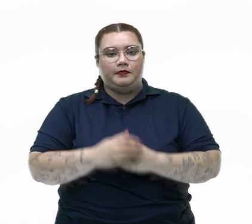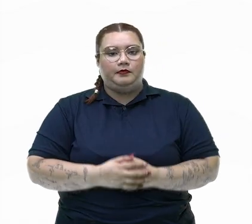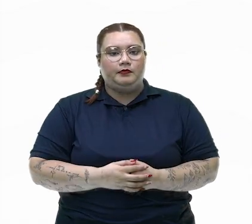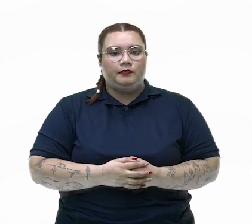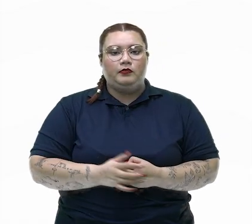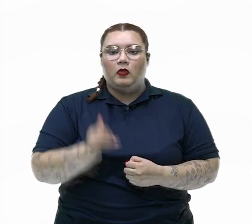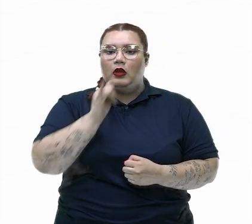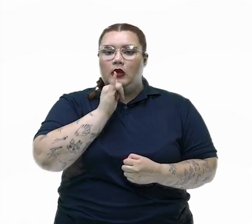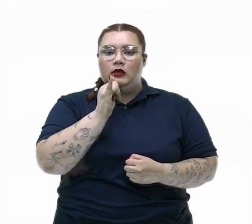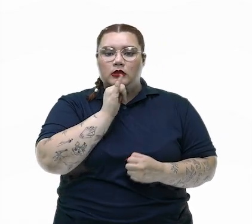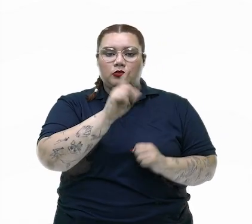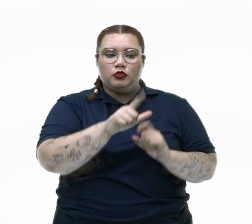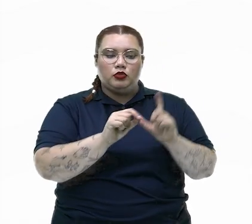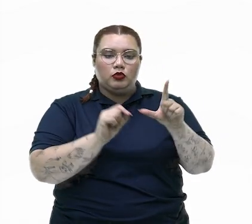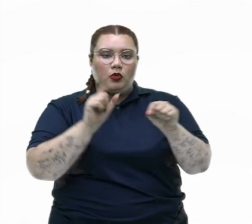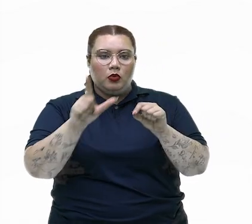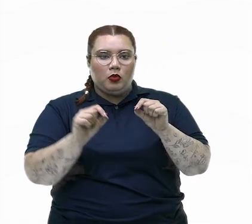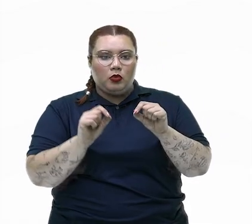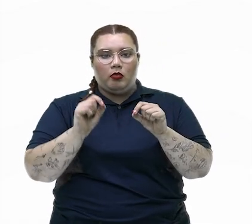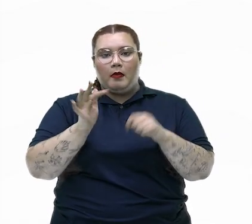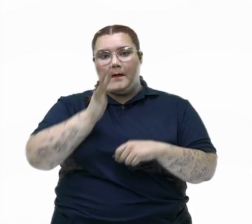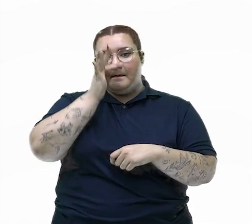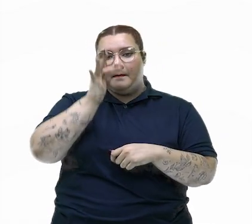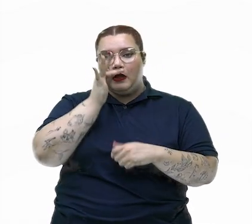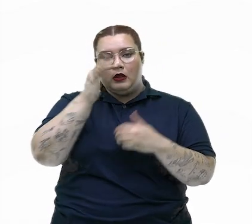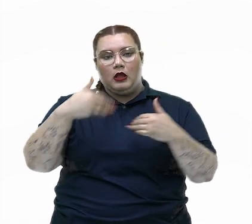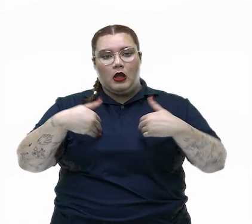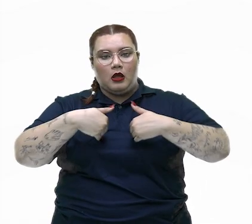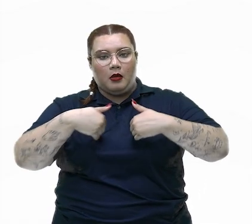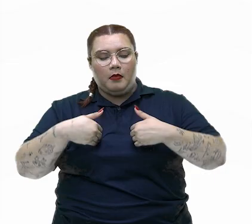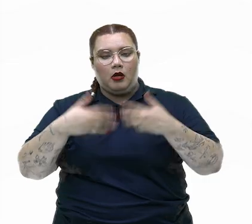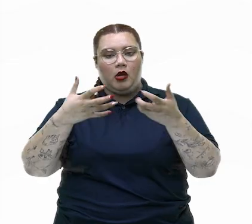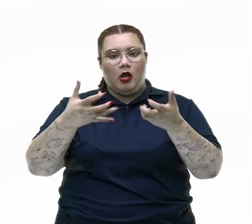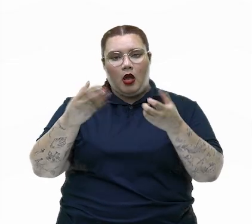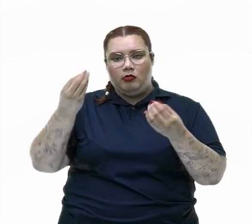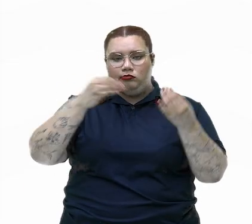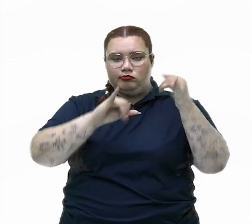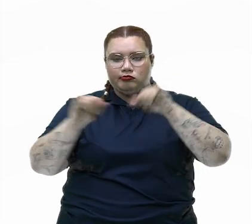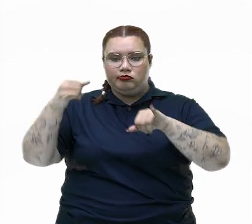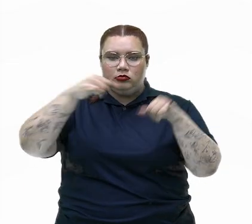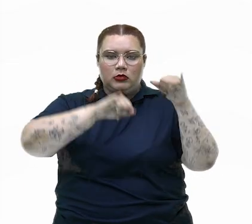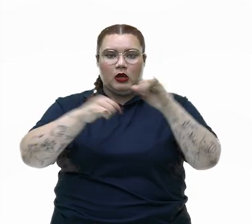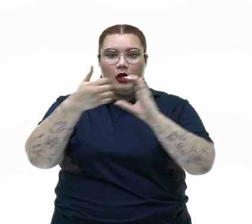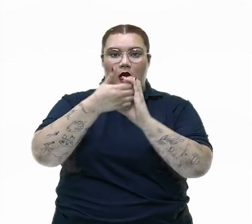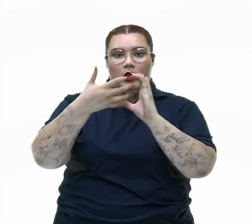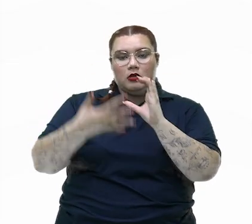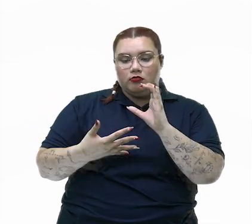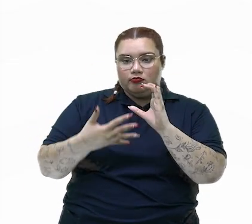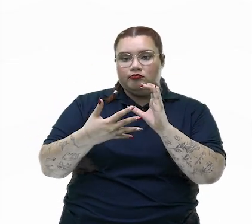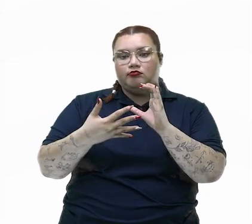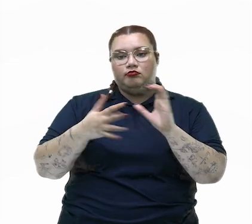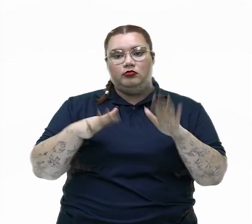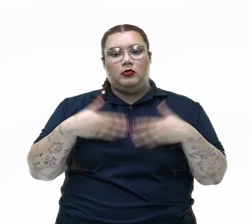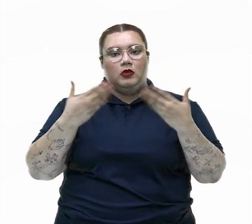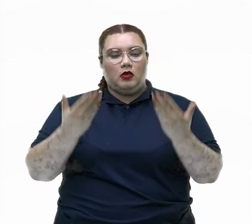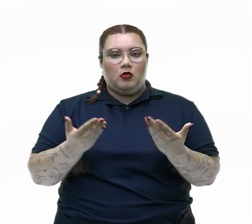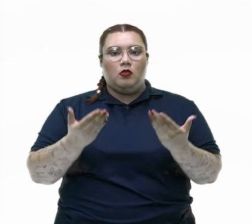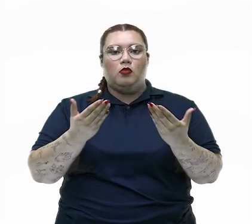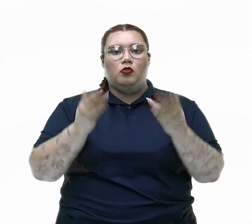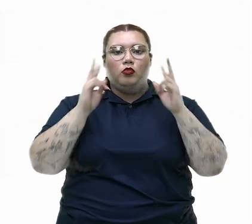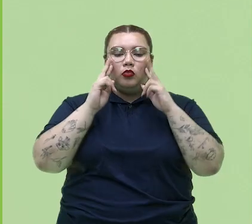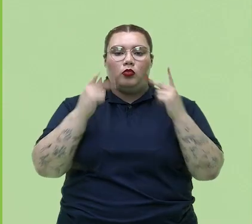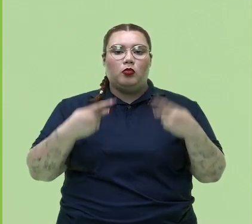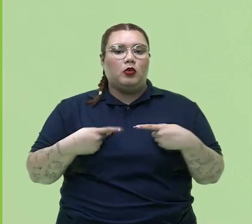permitir selecionar e cruzar plantas e animais com características desejadas. Então, o que é que o ser humano